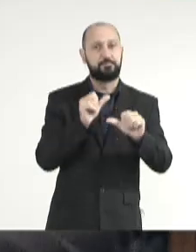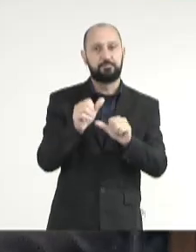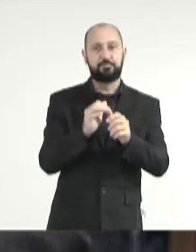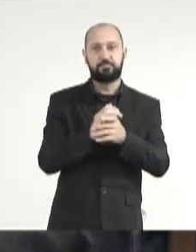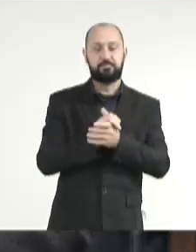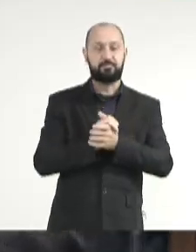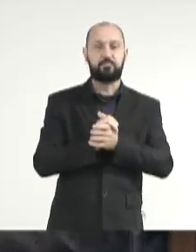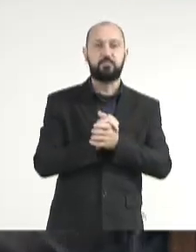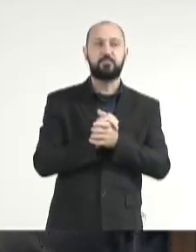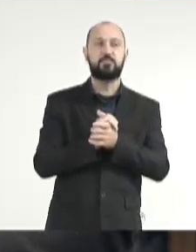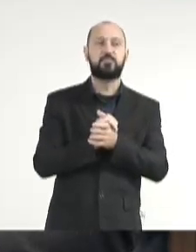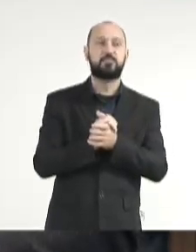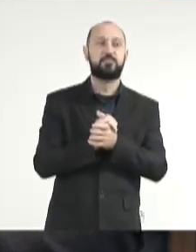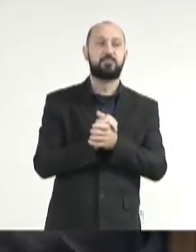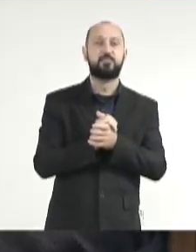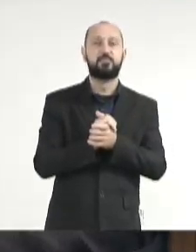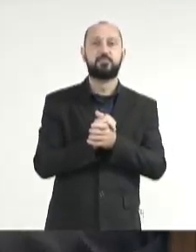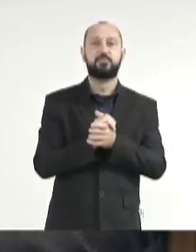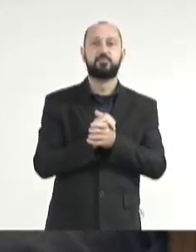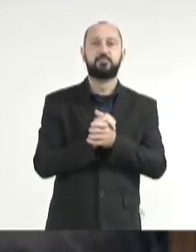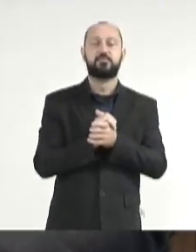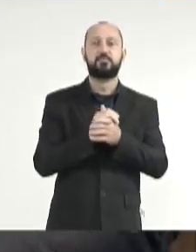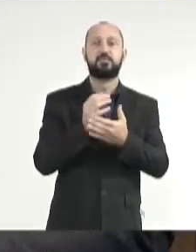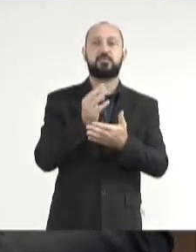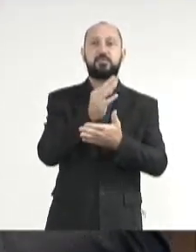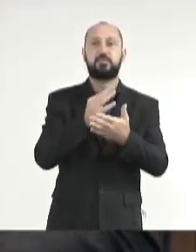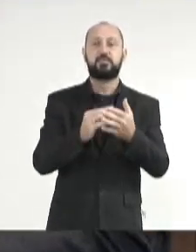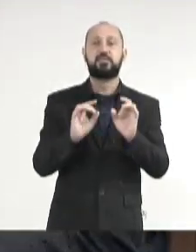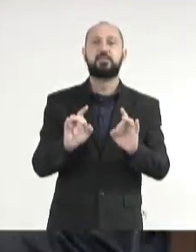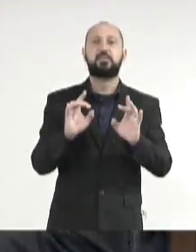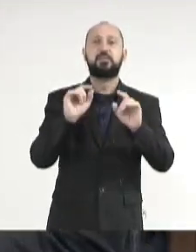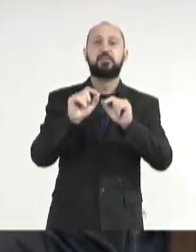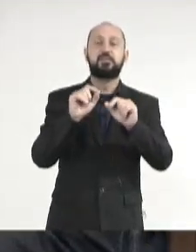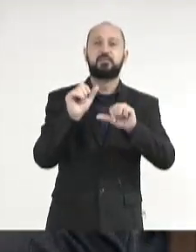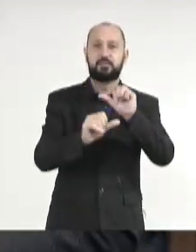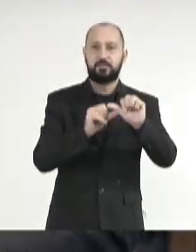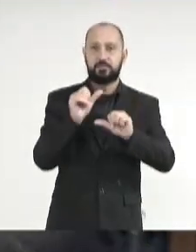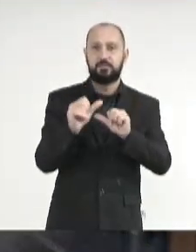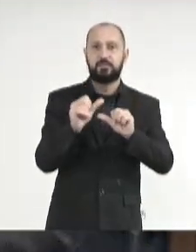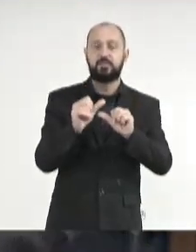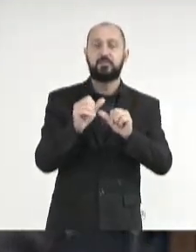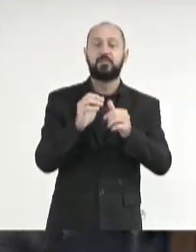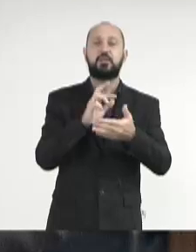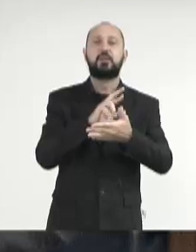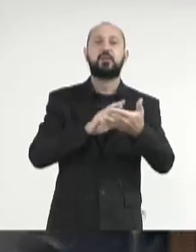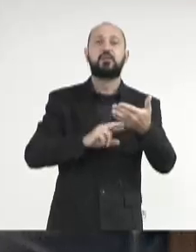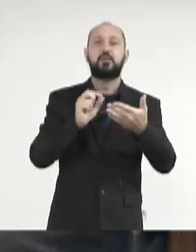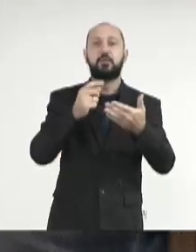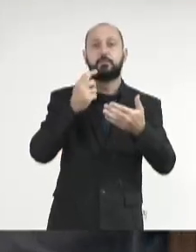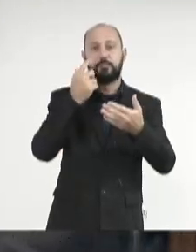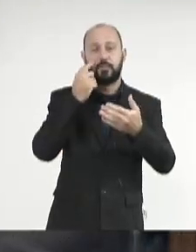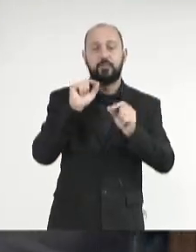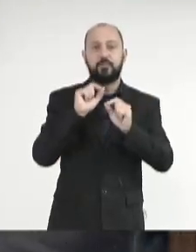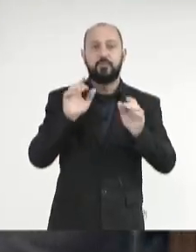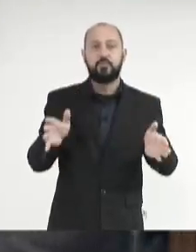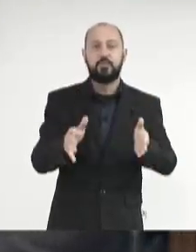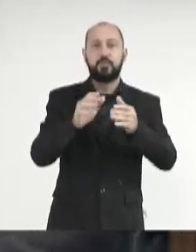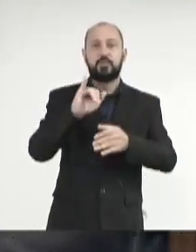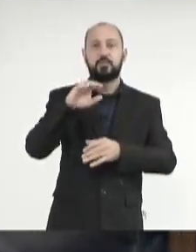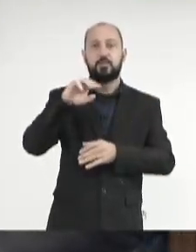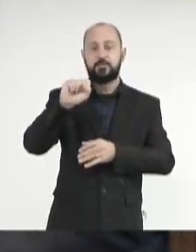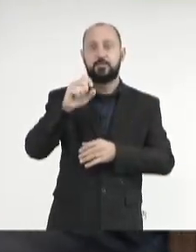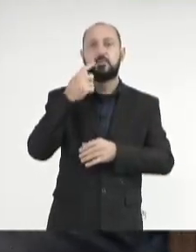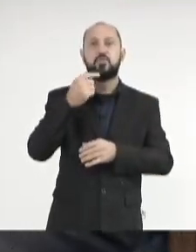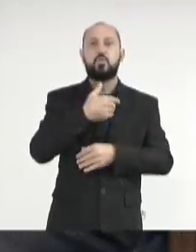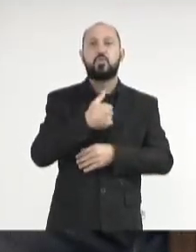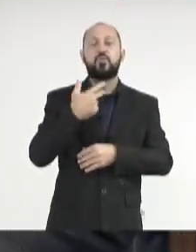mudanças, Gustavo, nesse texto em específico, que traz essas mudanças às regras fiscais, é a presunção de incidência de ICMS.